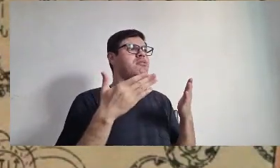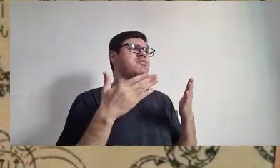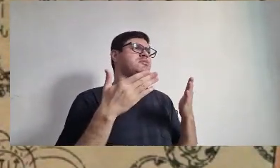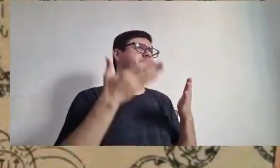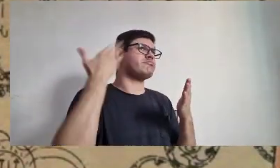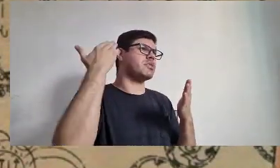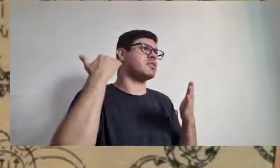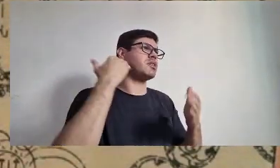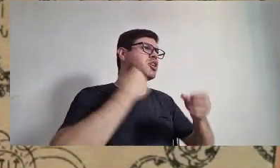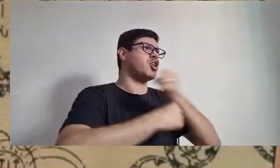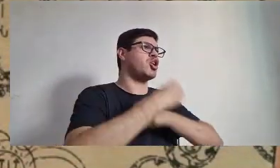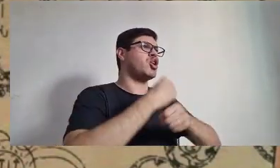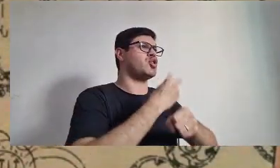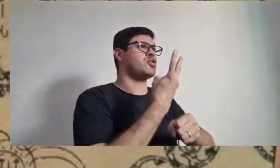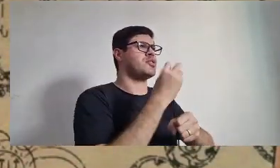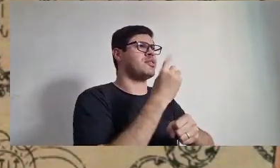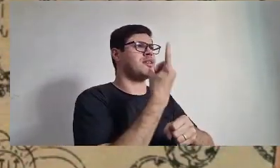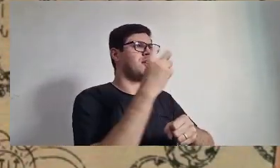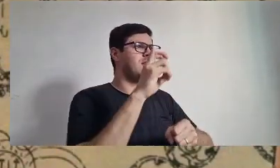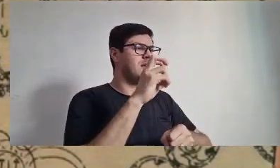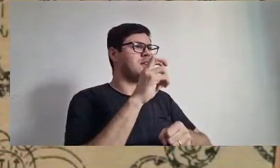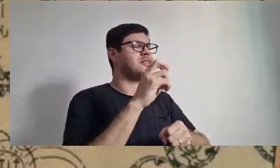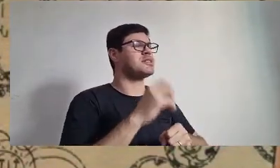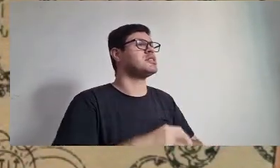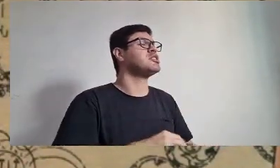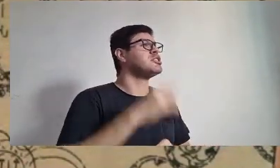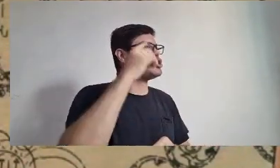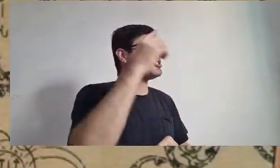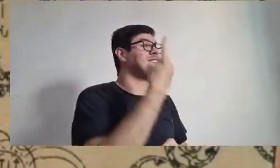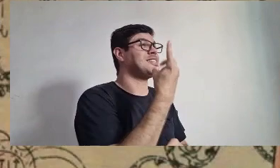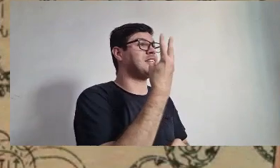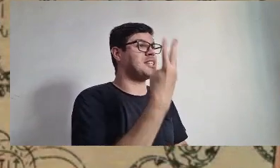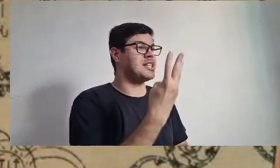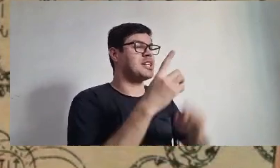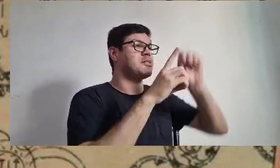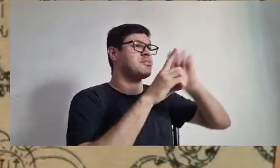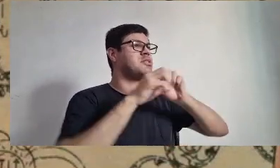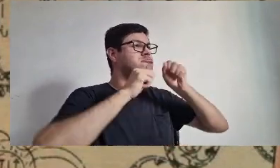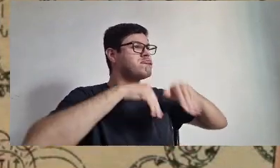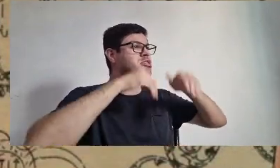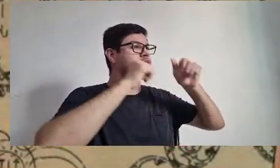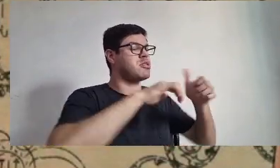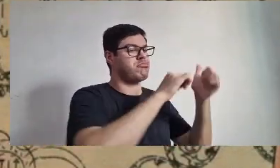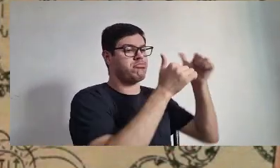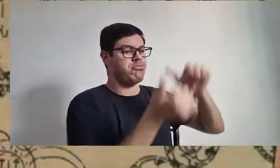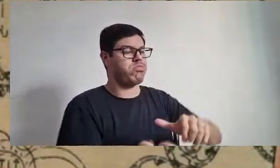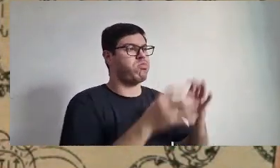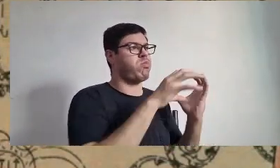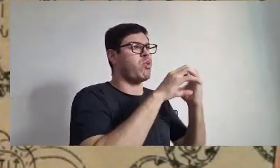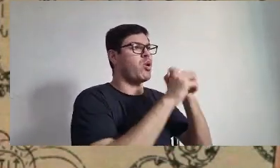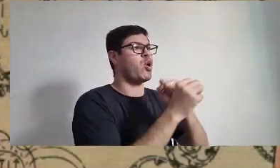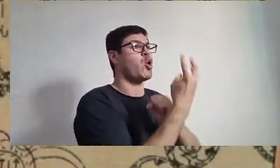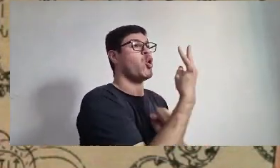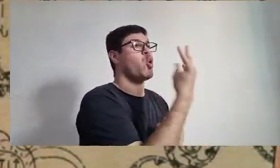só um batismo, dia 13 de setembro, batizaram